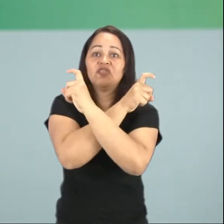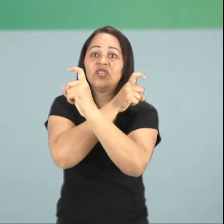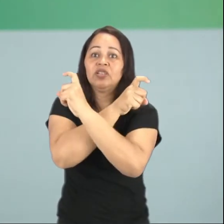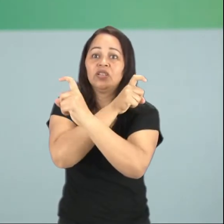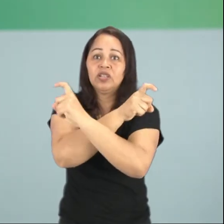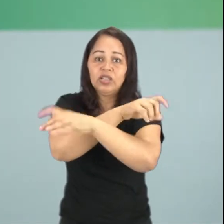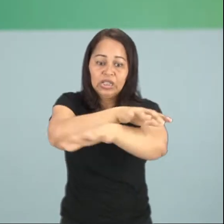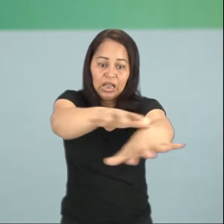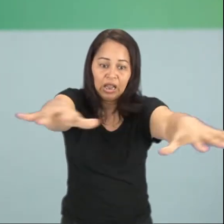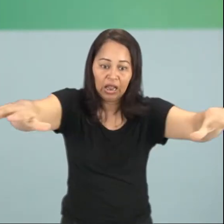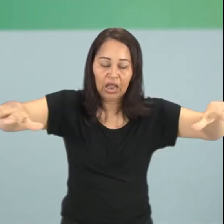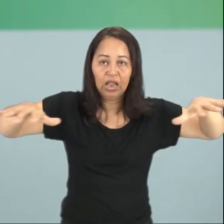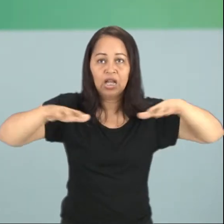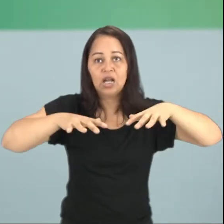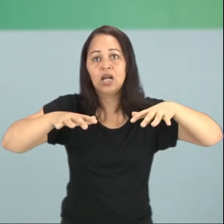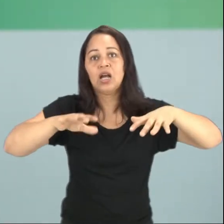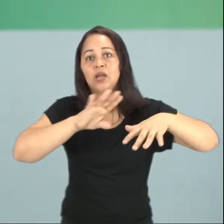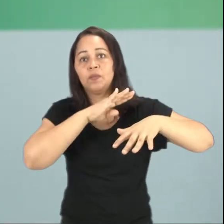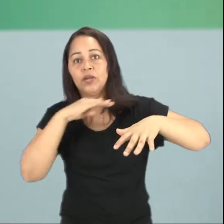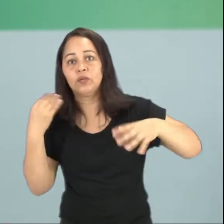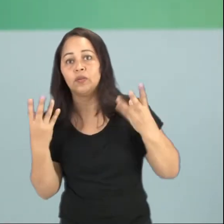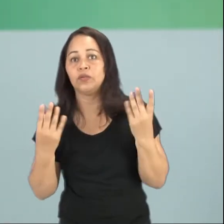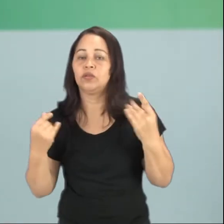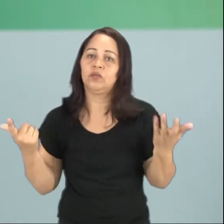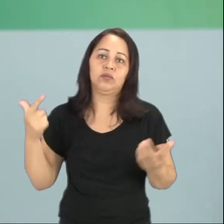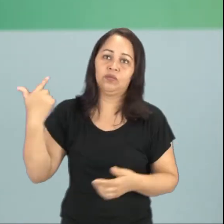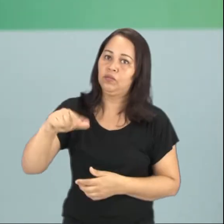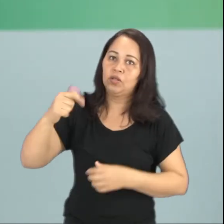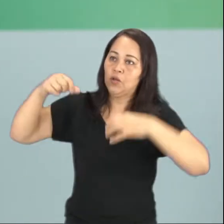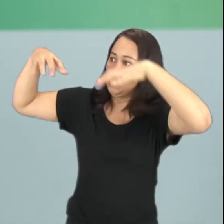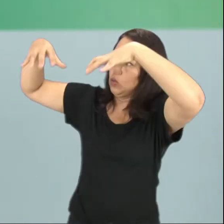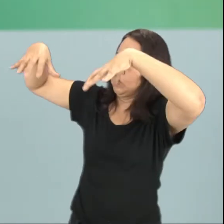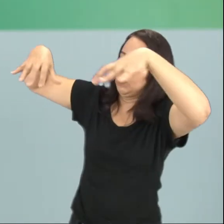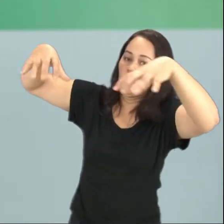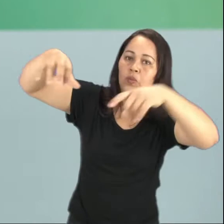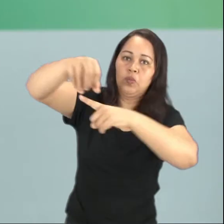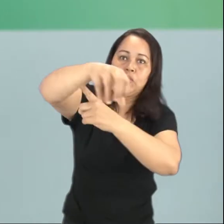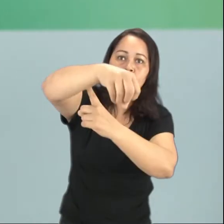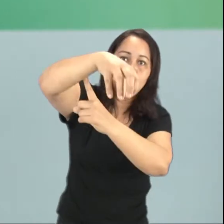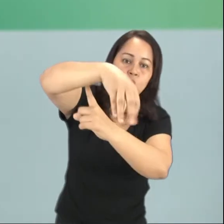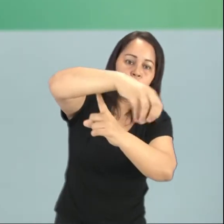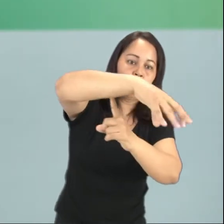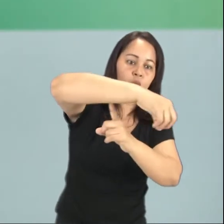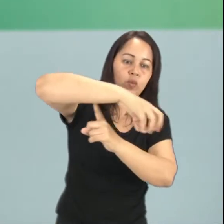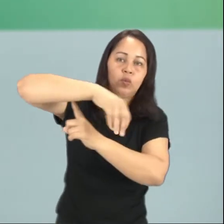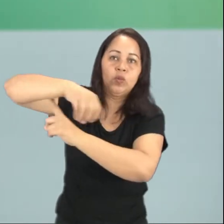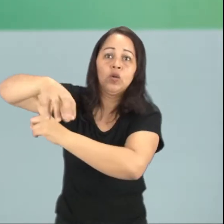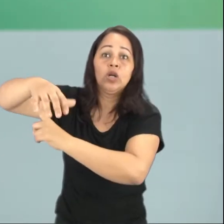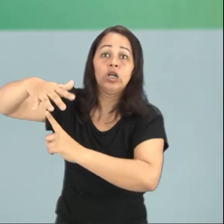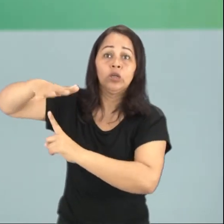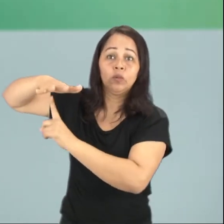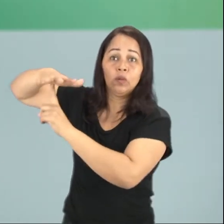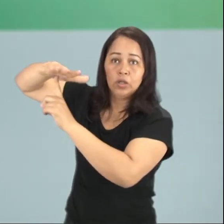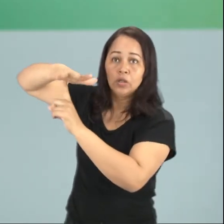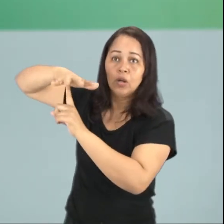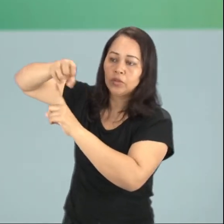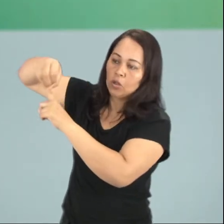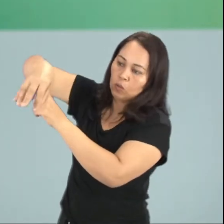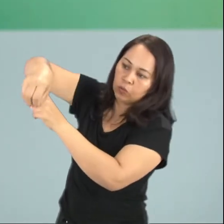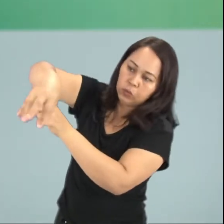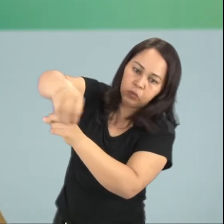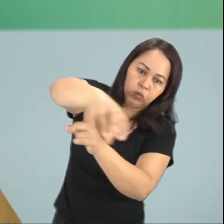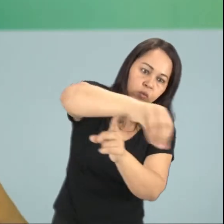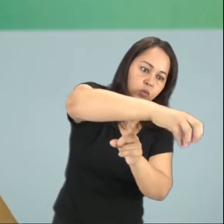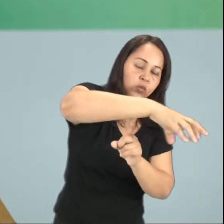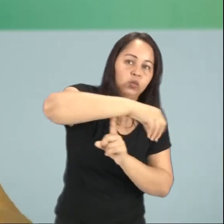existe naquele local. Hoje em dia nós não temos mais chuvas de DDT por aí. Mas na época foi o que acharam que seria melhor. E o que aconteceu? Eles